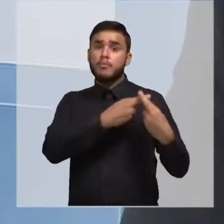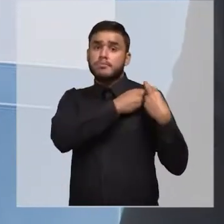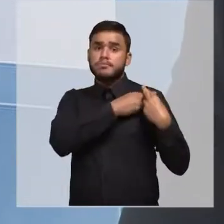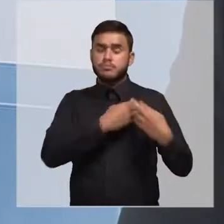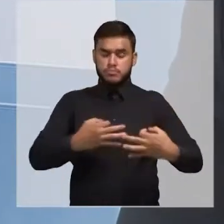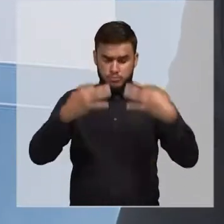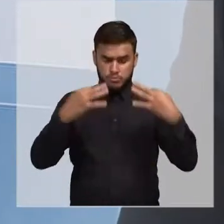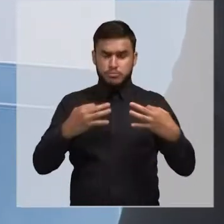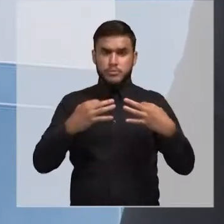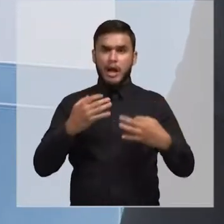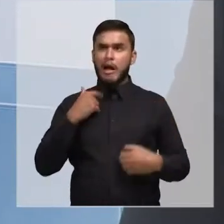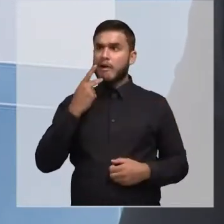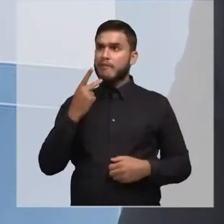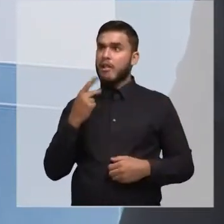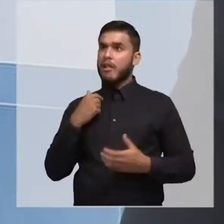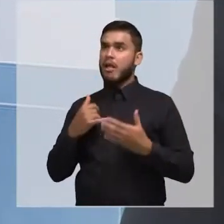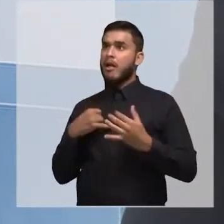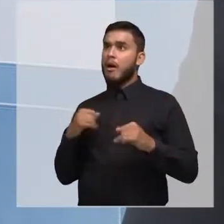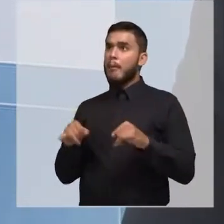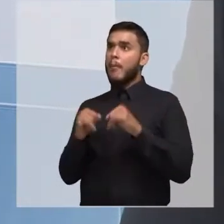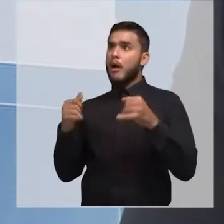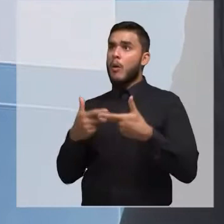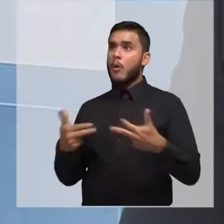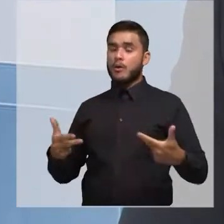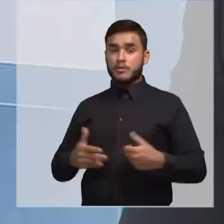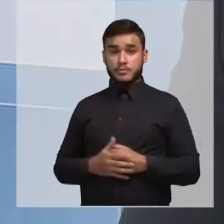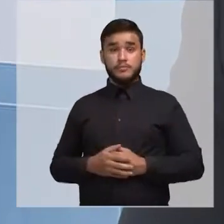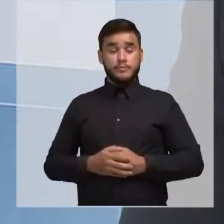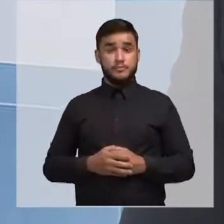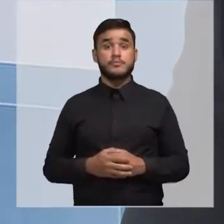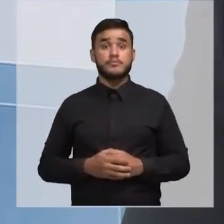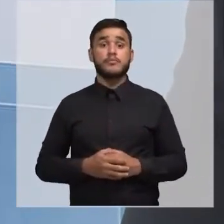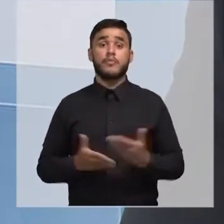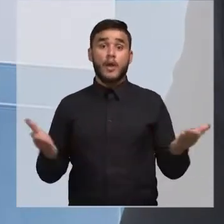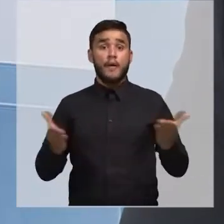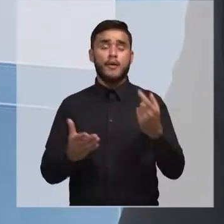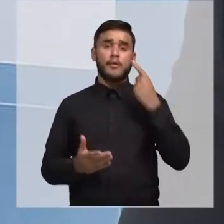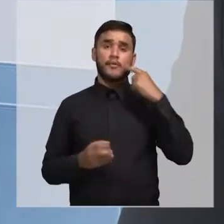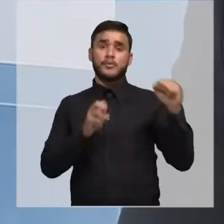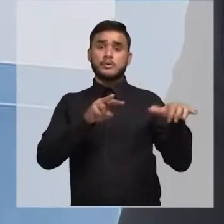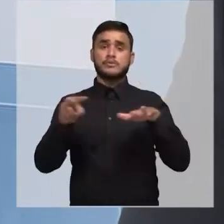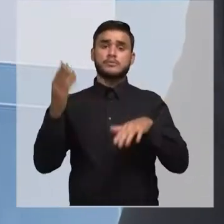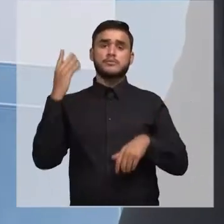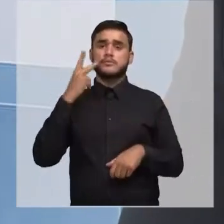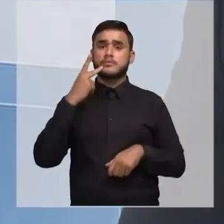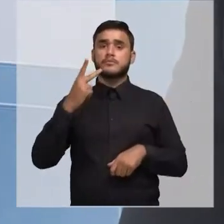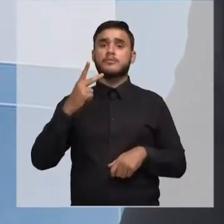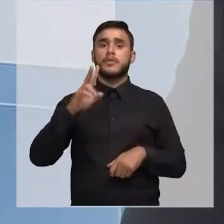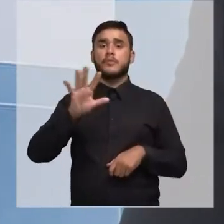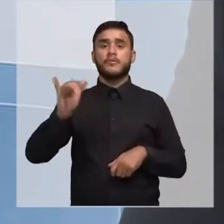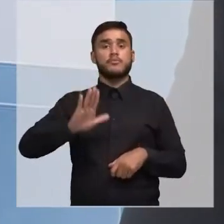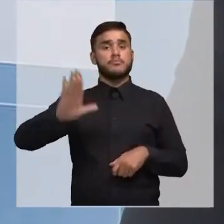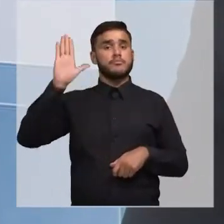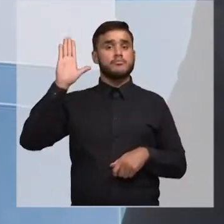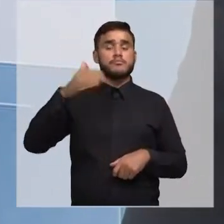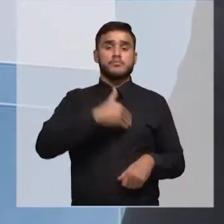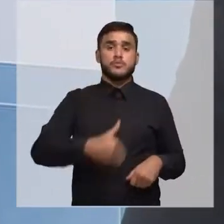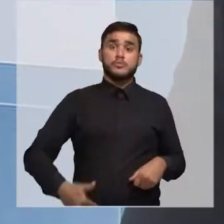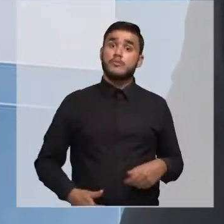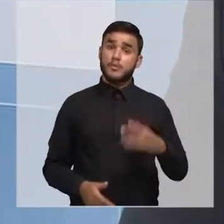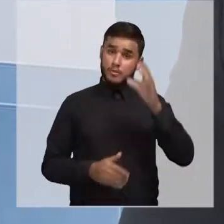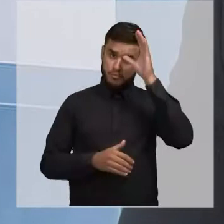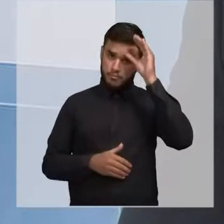Isso, pronto. Ele até agora não falou em política. Agora que ele falou, a primeira vez que ele falou semana passada, que era candidato a pré-candidato, mas agora o governador foi